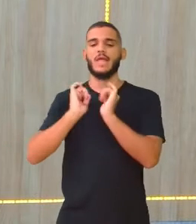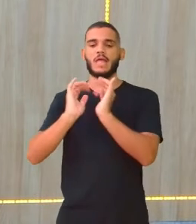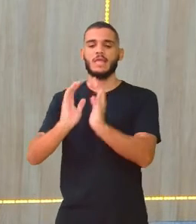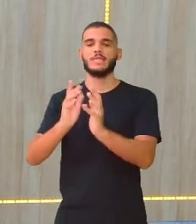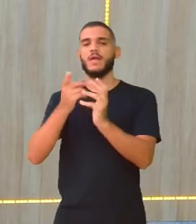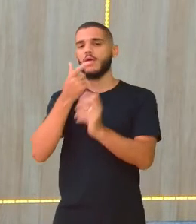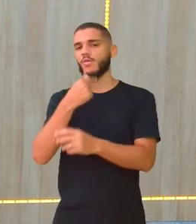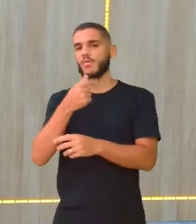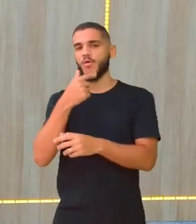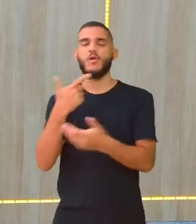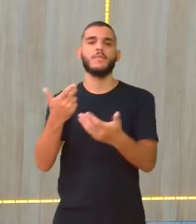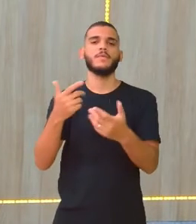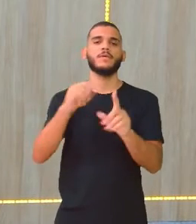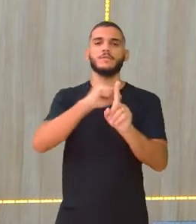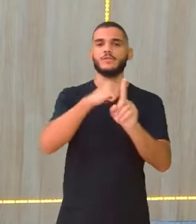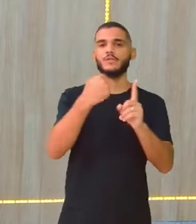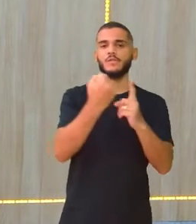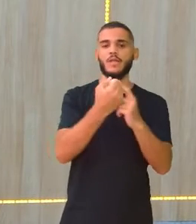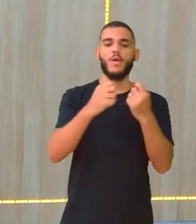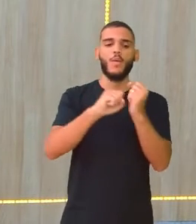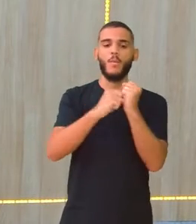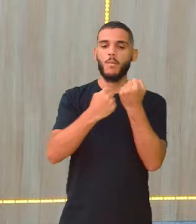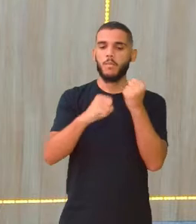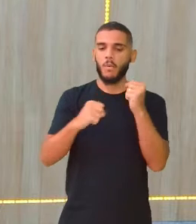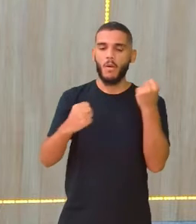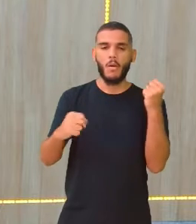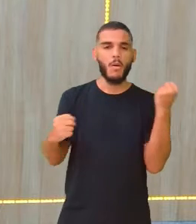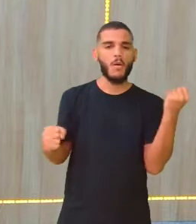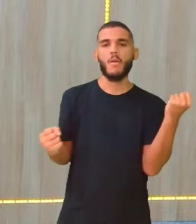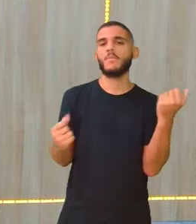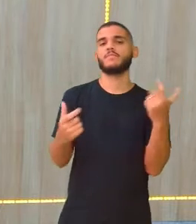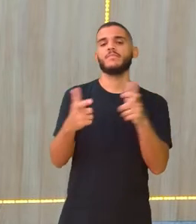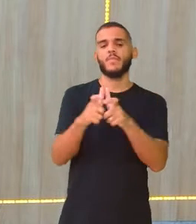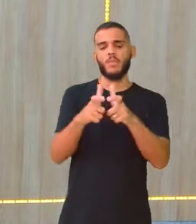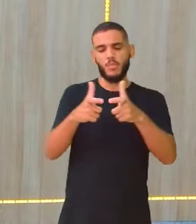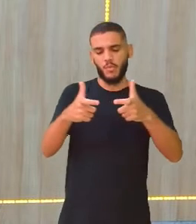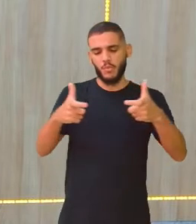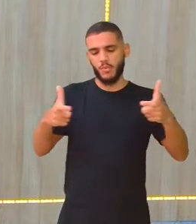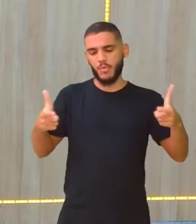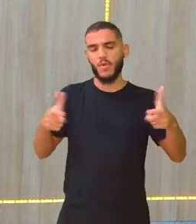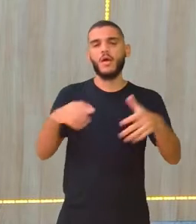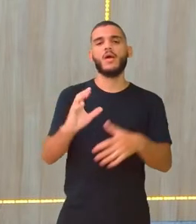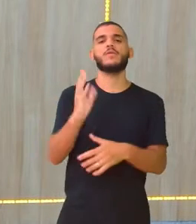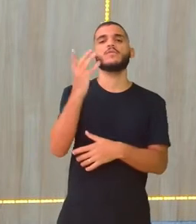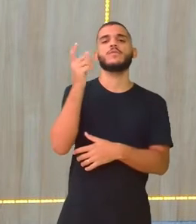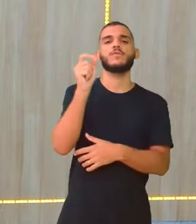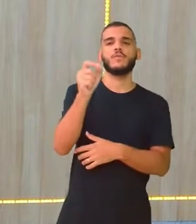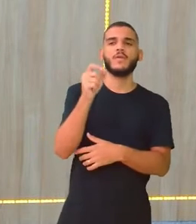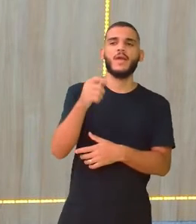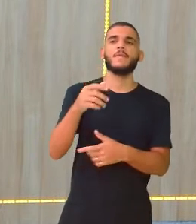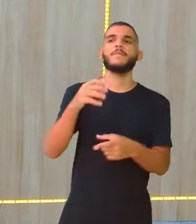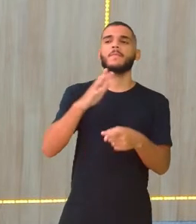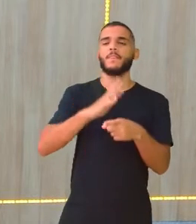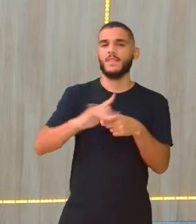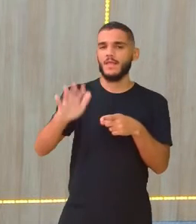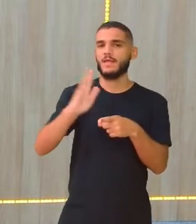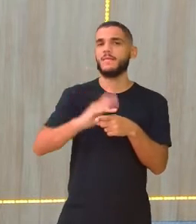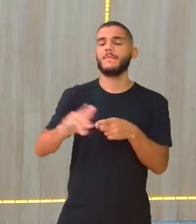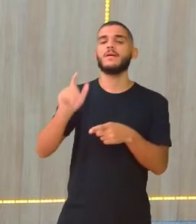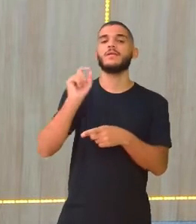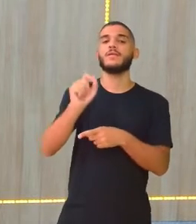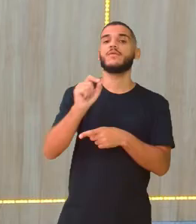vai crescendo, a população vai crescendo e com isso tendo que a demanda